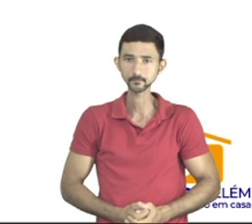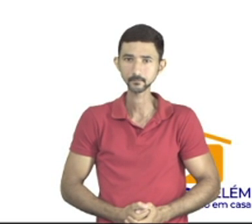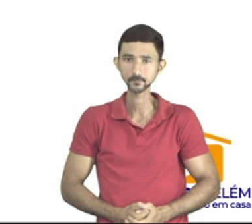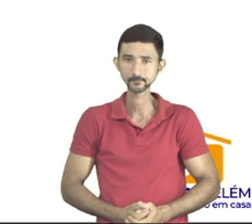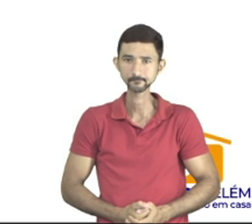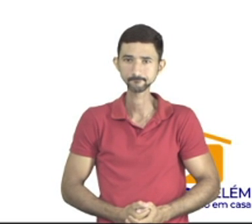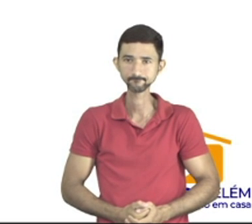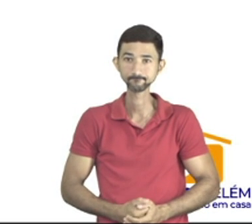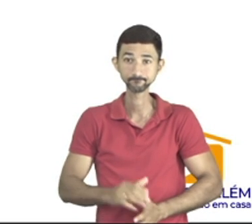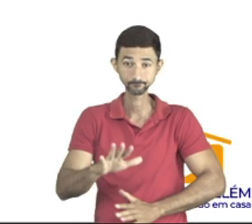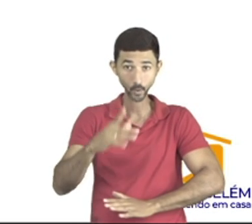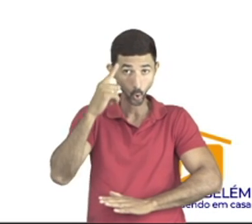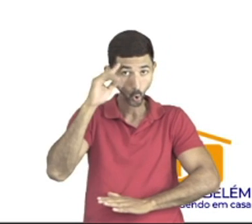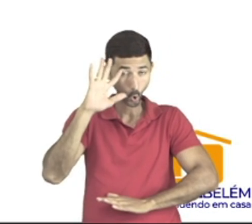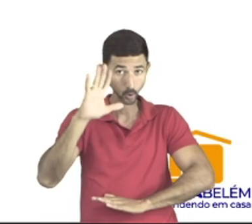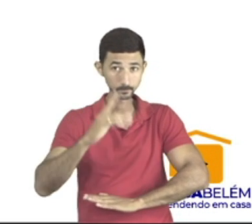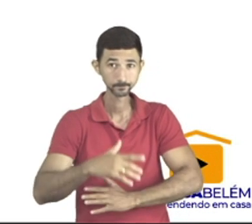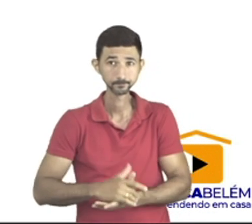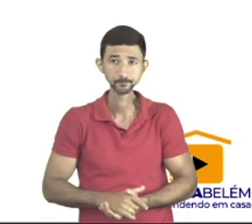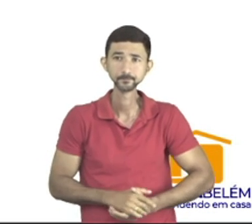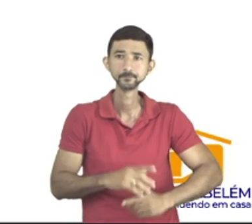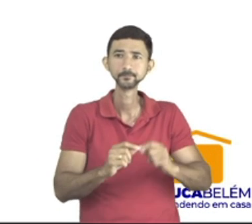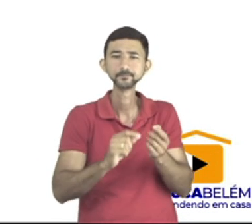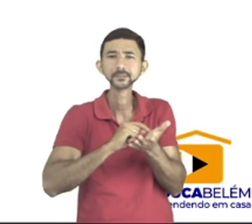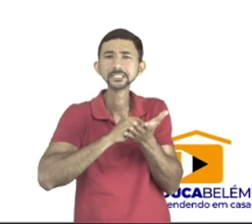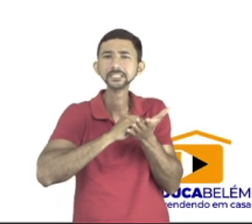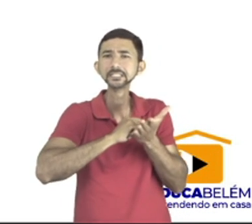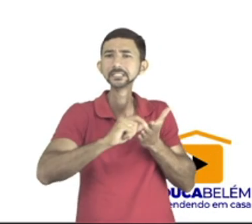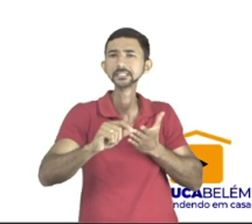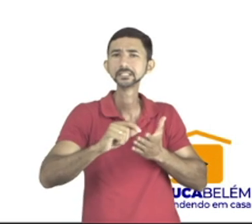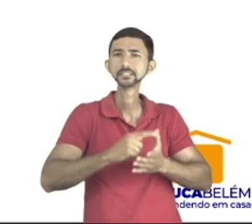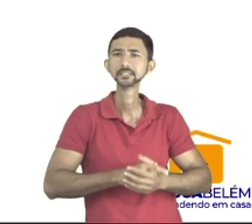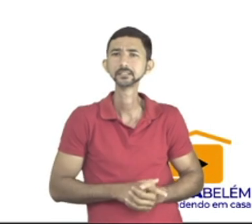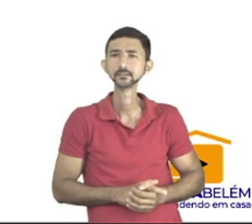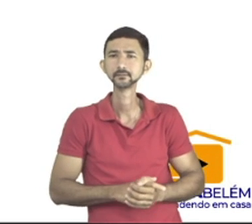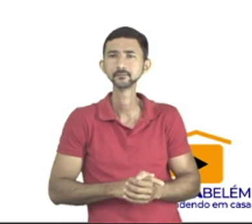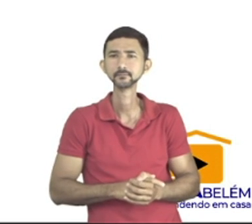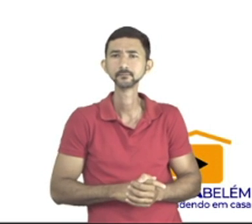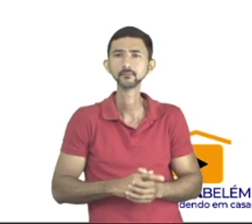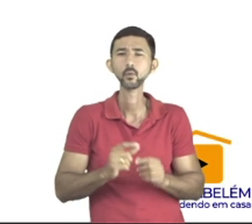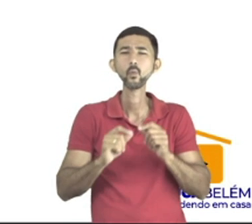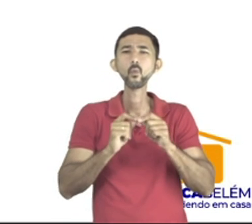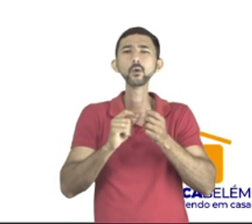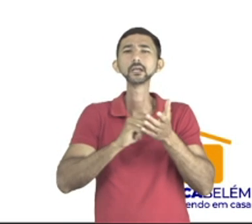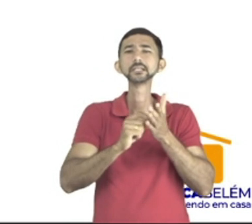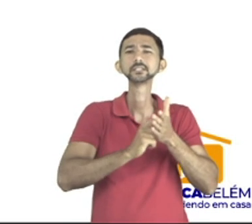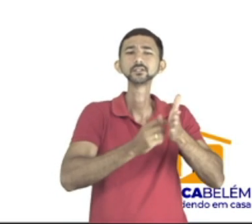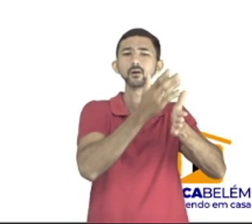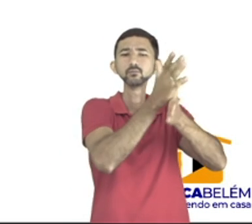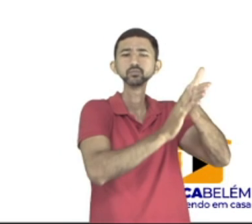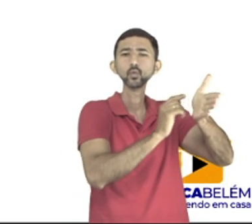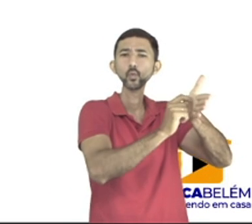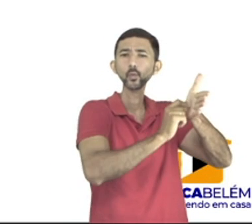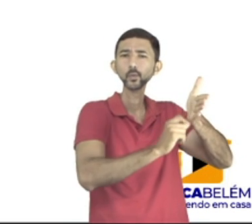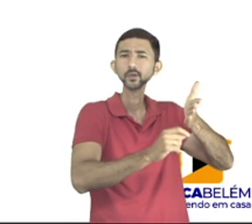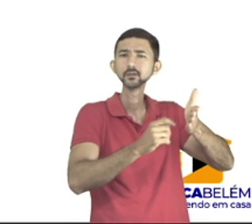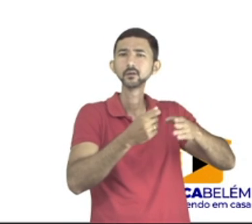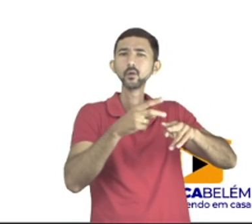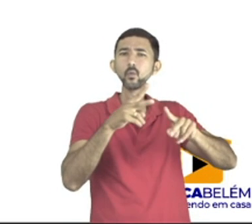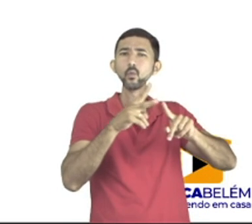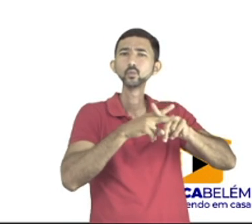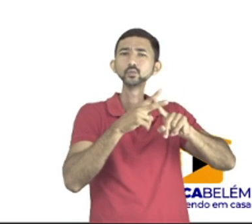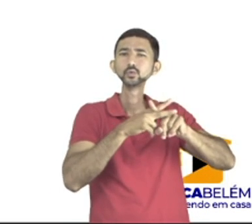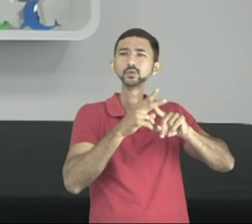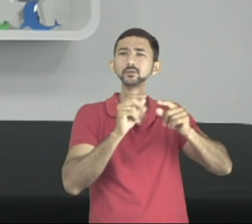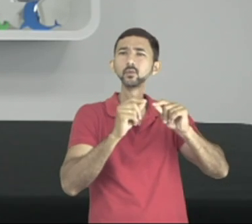colocou o seguinte, olha essa ideia aí. Quem risca quem? A lousa risca o giz ou o giz risca a lousa?